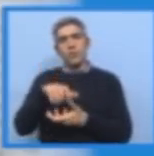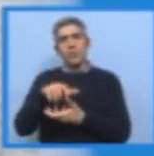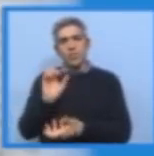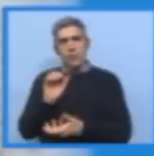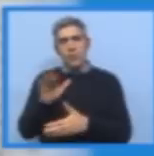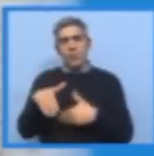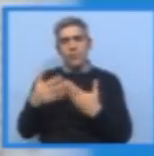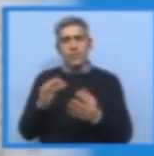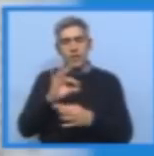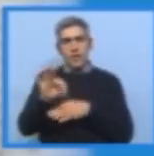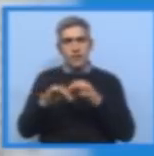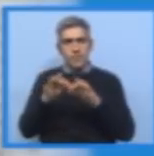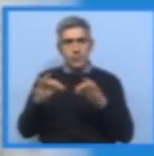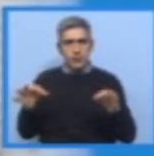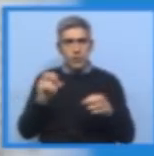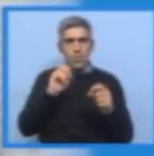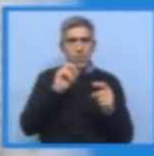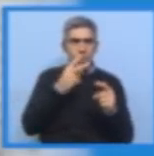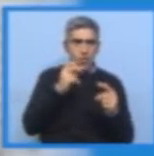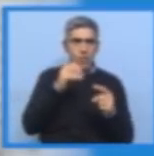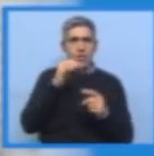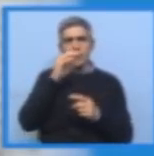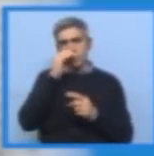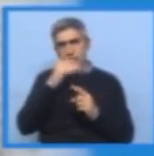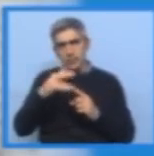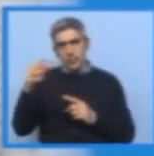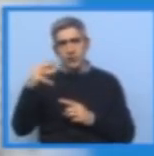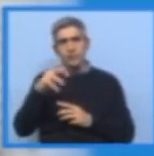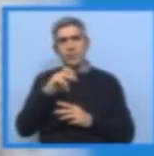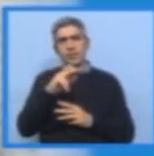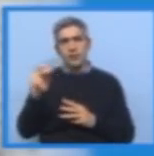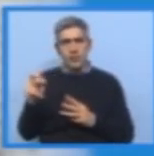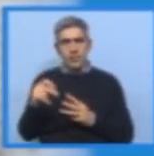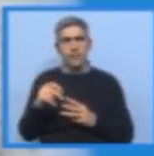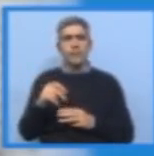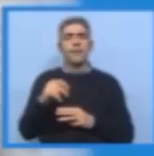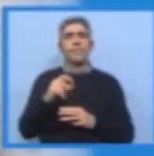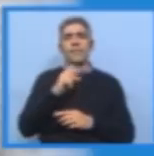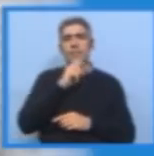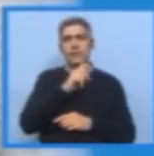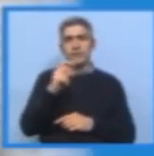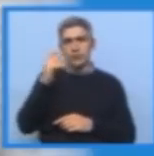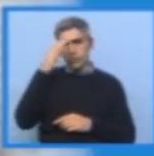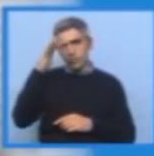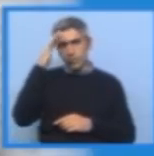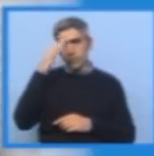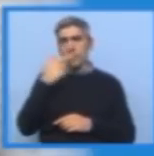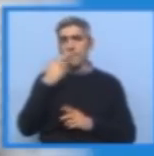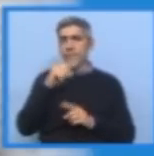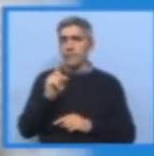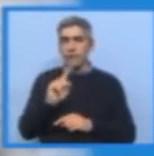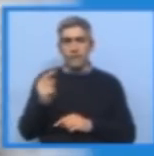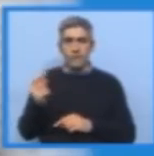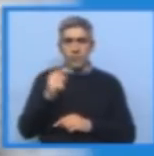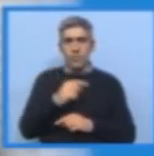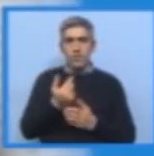ofereceram-lhe presentes: ouro, incenso e mirra. E, avisados em sonhos para não voltarem